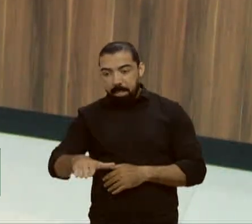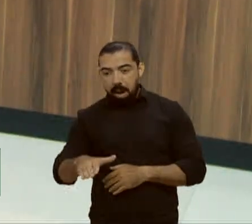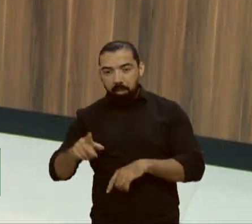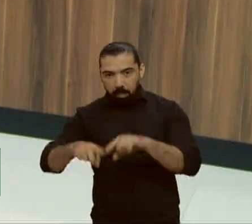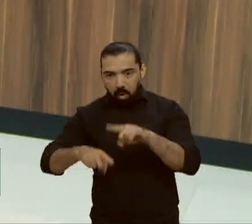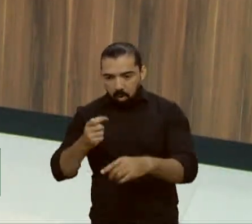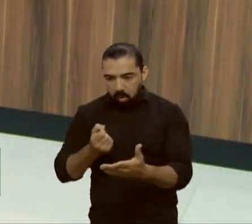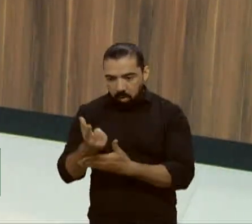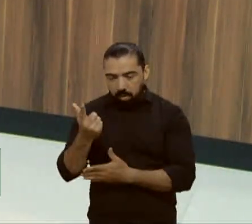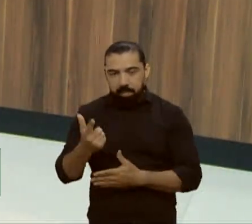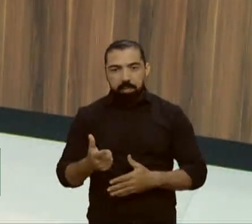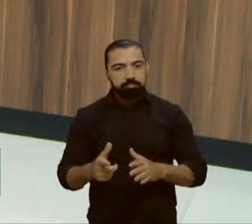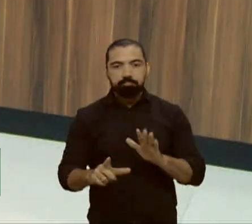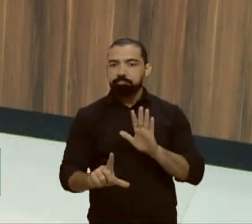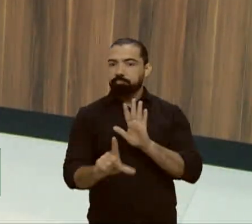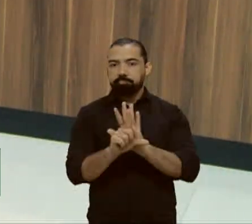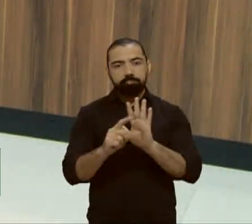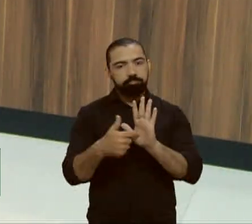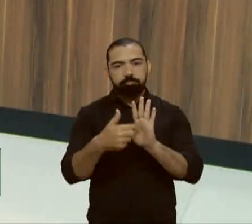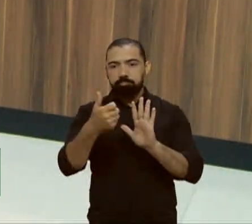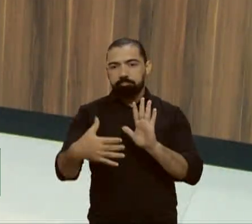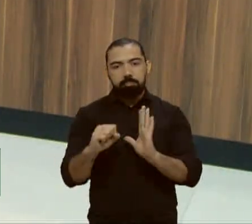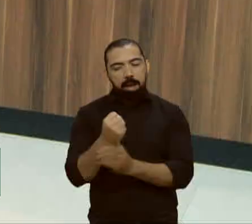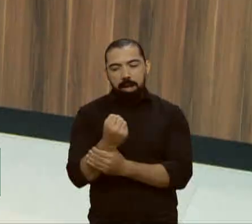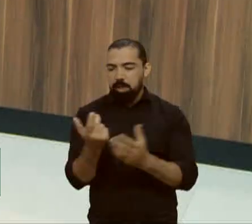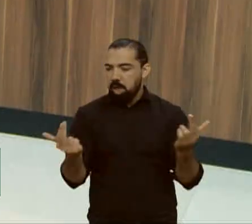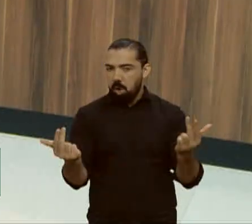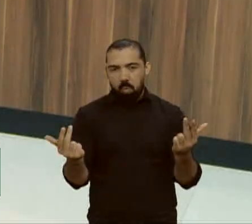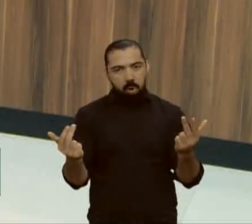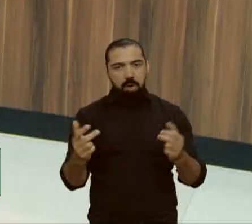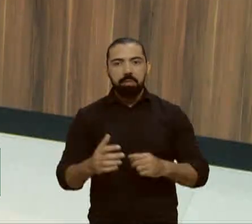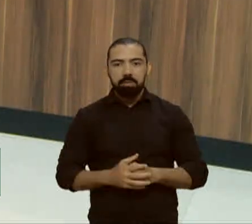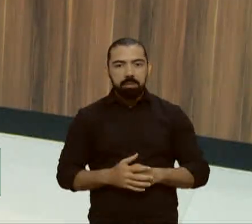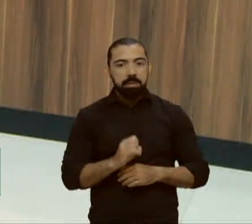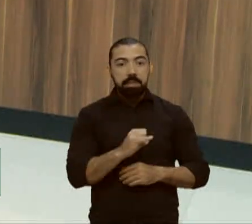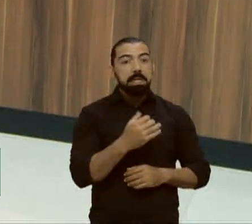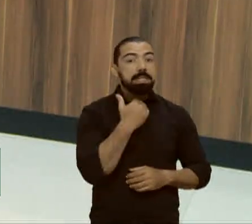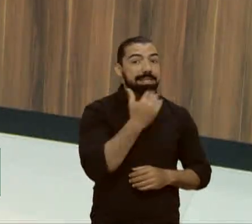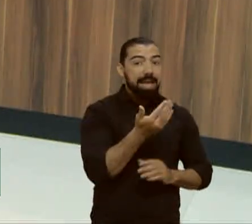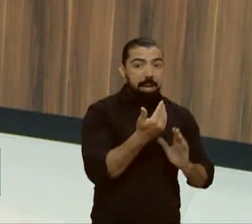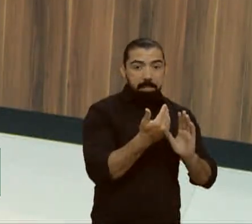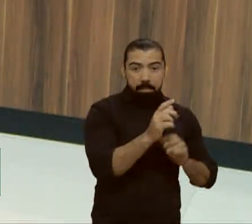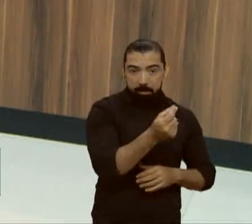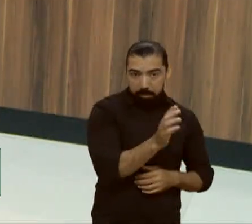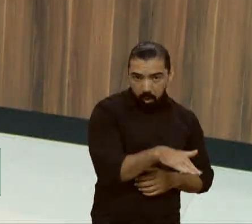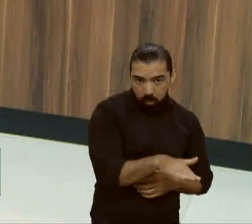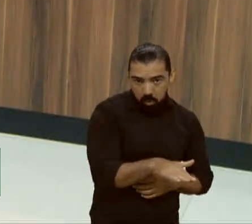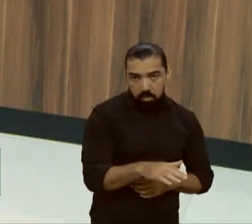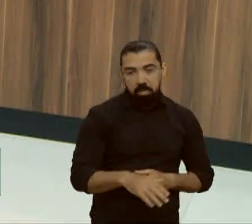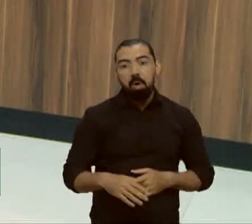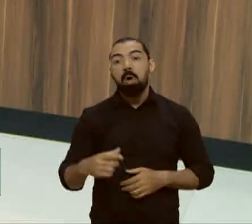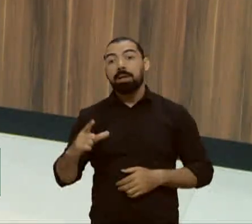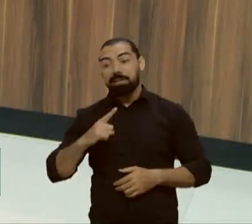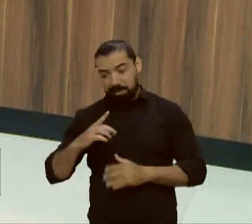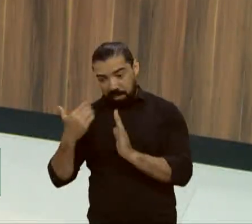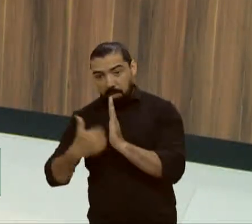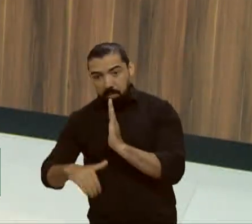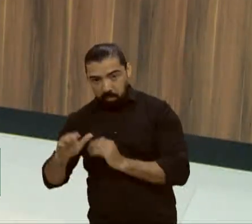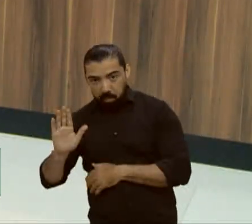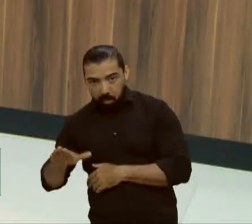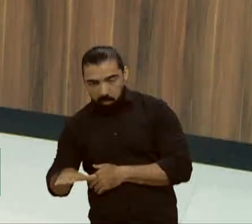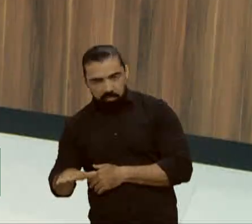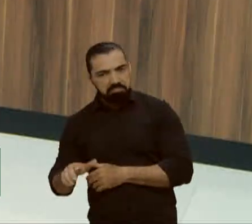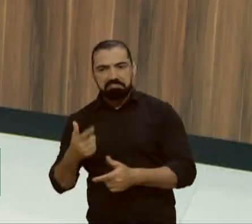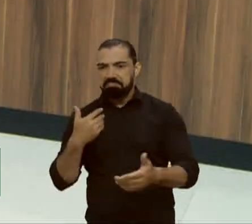tem as mesmas garantias pelo Código de Defesa do Consumidor. Então, produto promocional não tem isso. Porque é promoção, não tem garantia. Tem sim, e como o colega